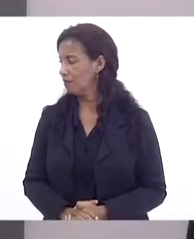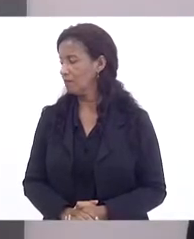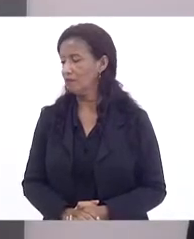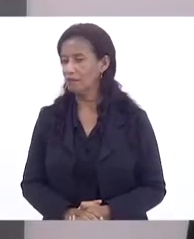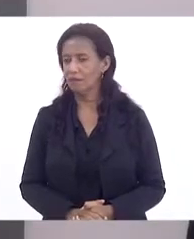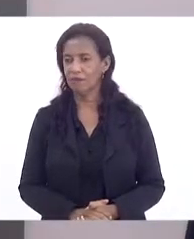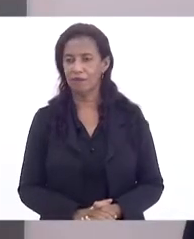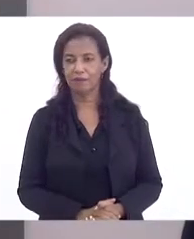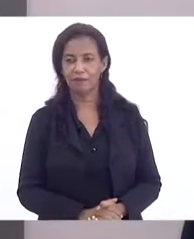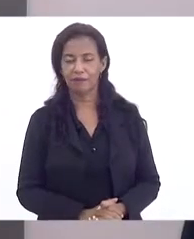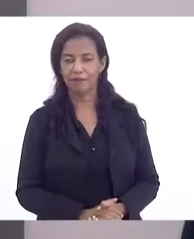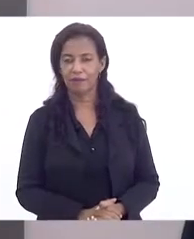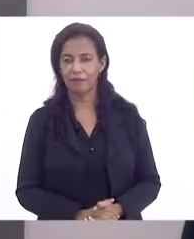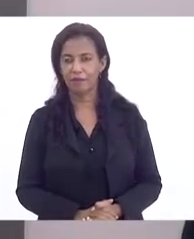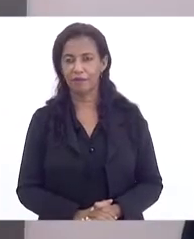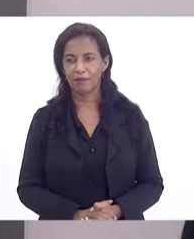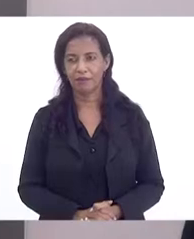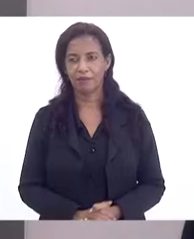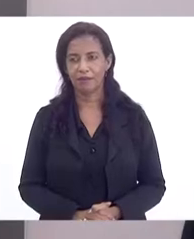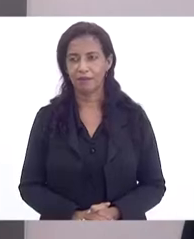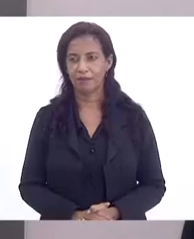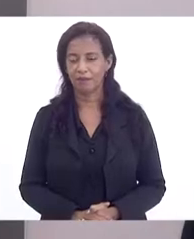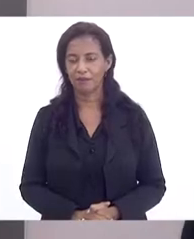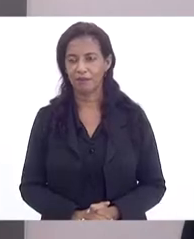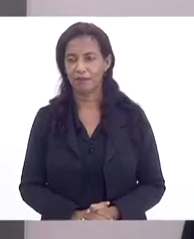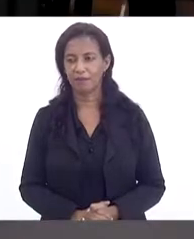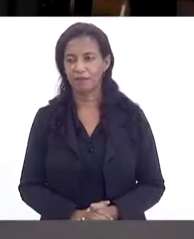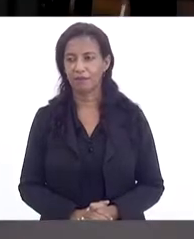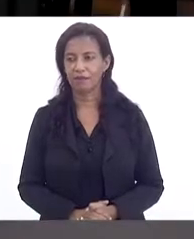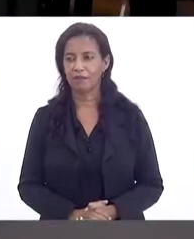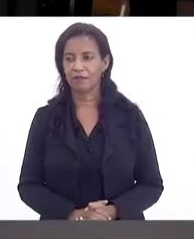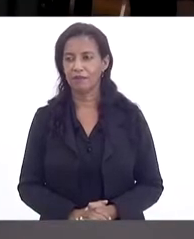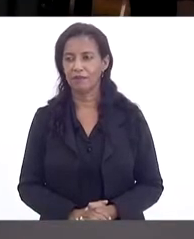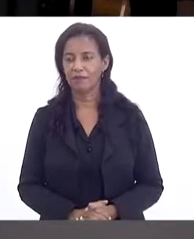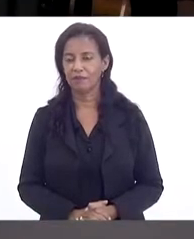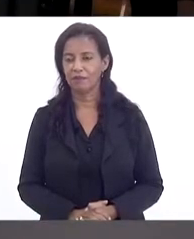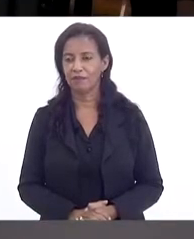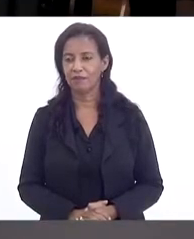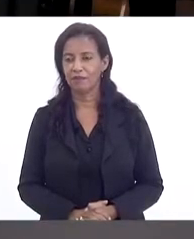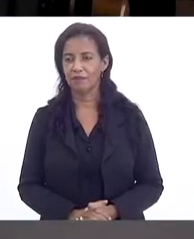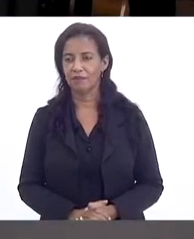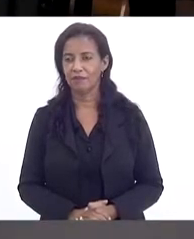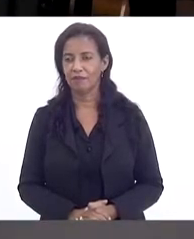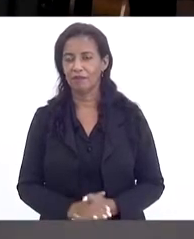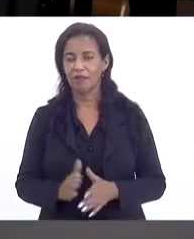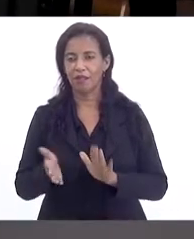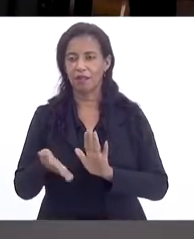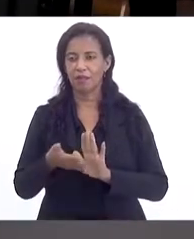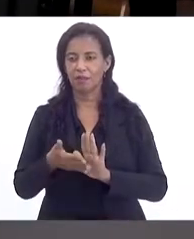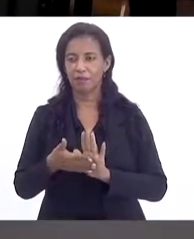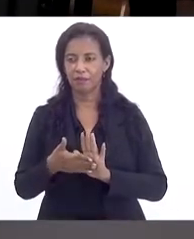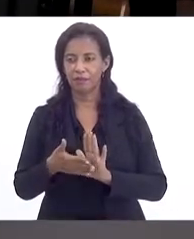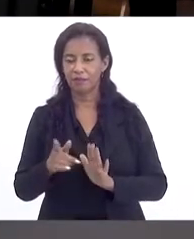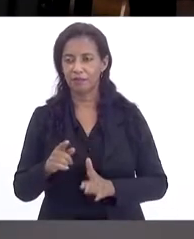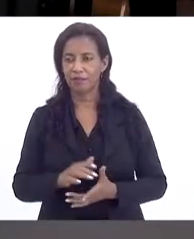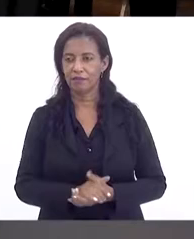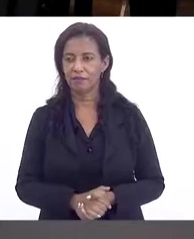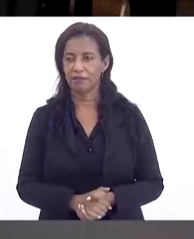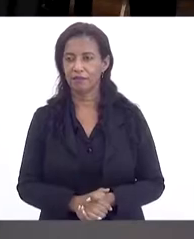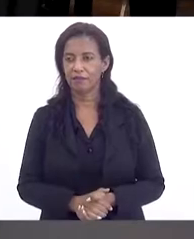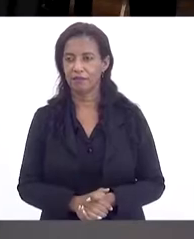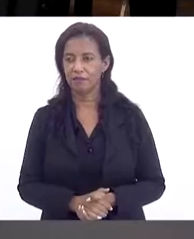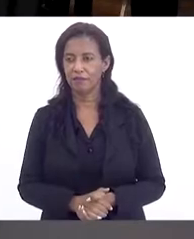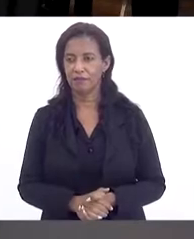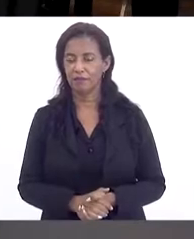encontra. Remotamente. Resolveu trabalhar, Chico? Anos você não aparecia aqui. Mas você